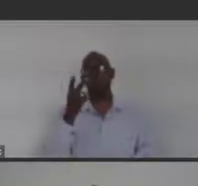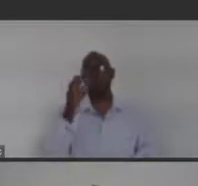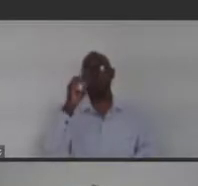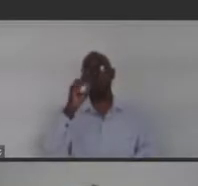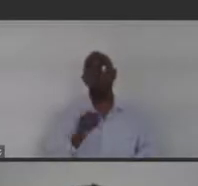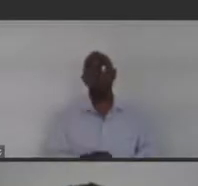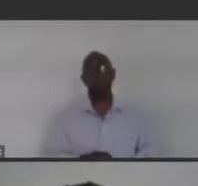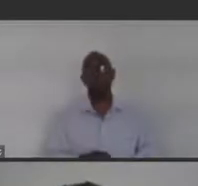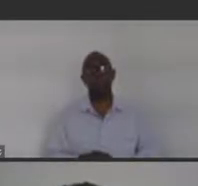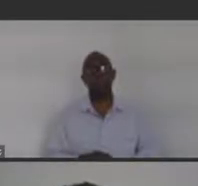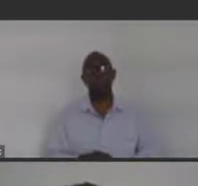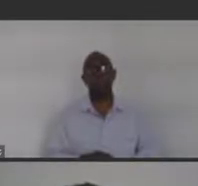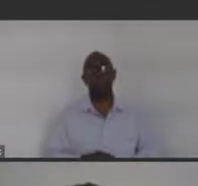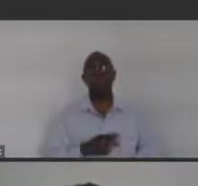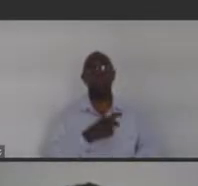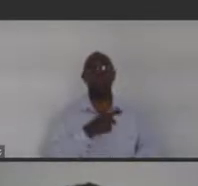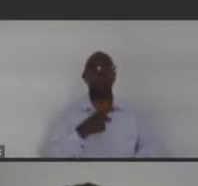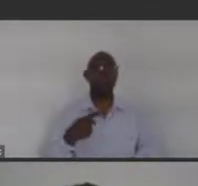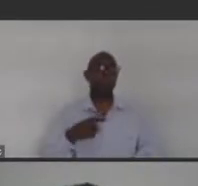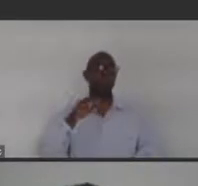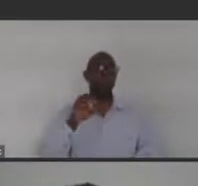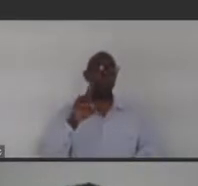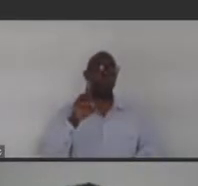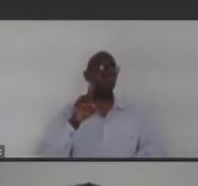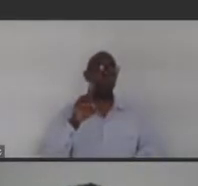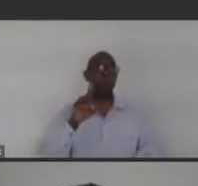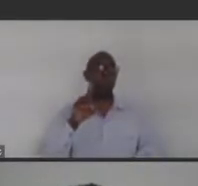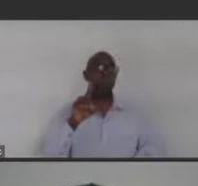vereador Pastor Edgardo,